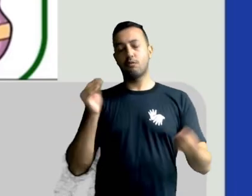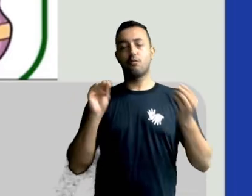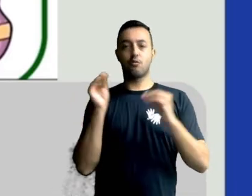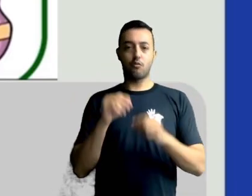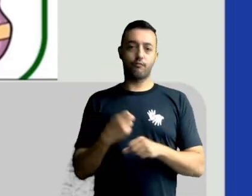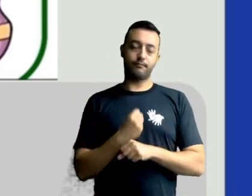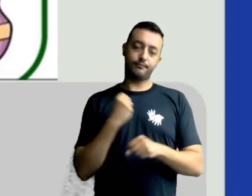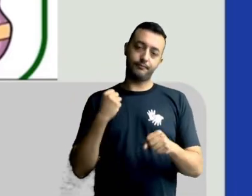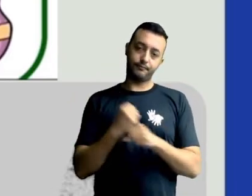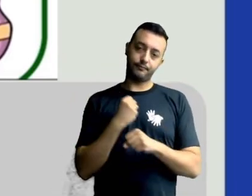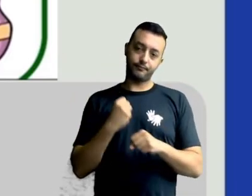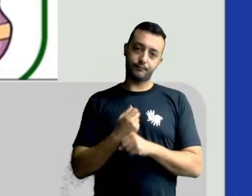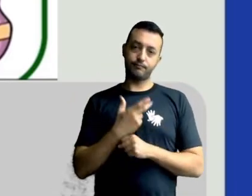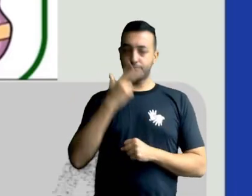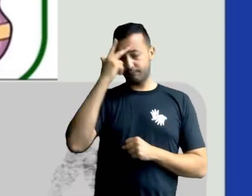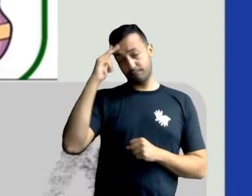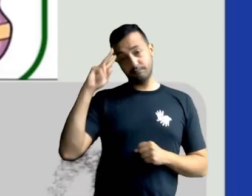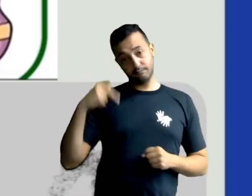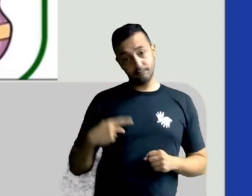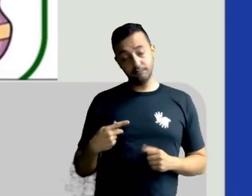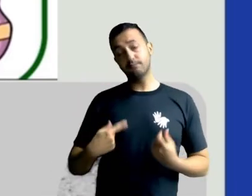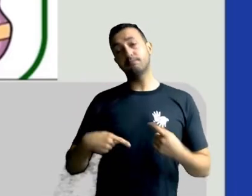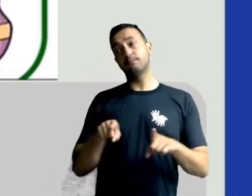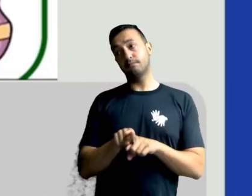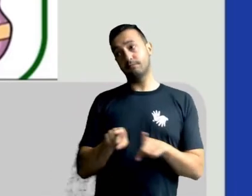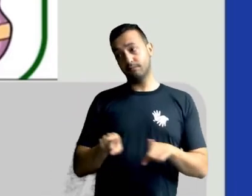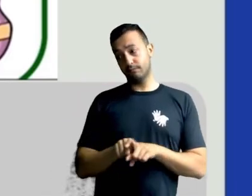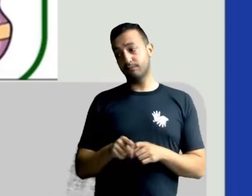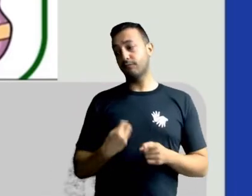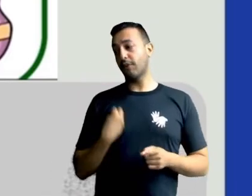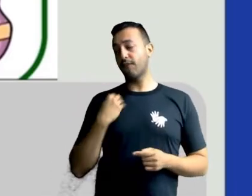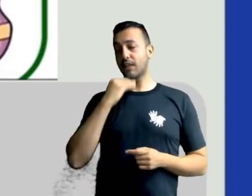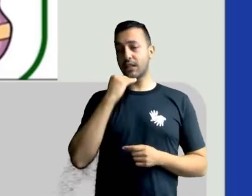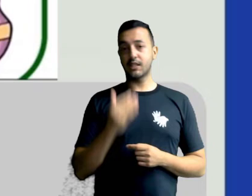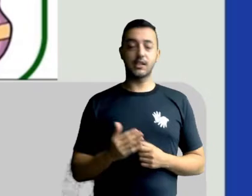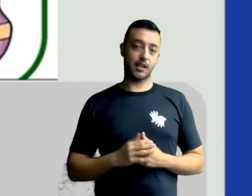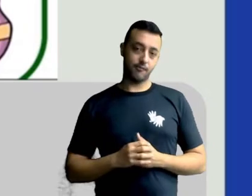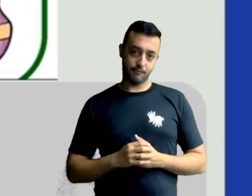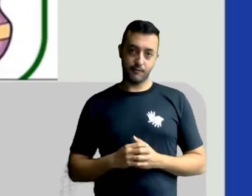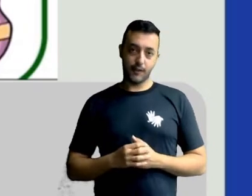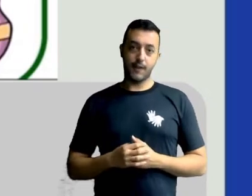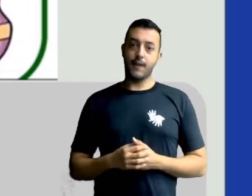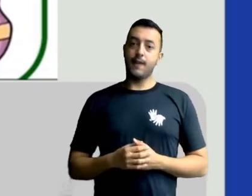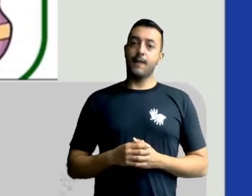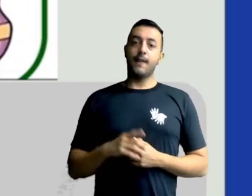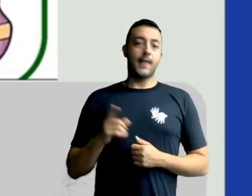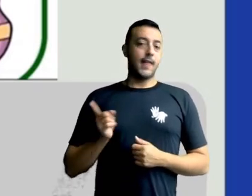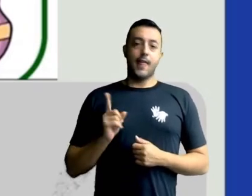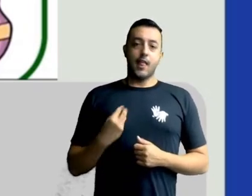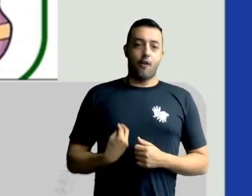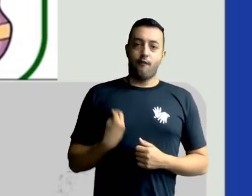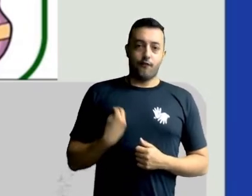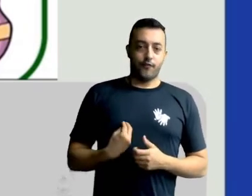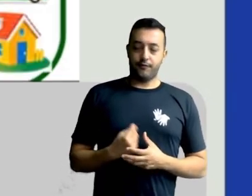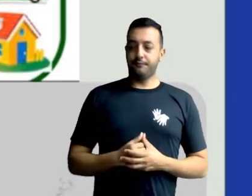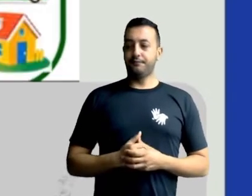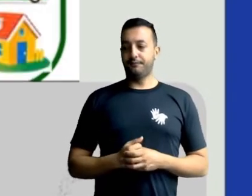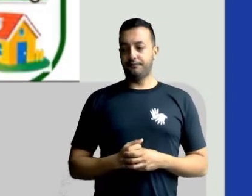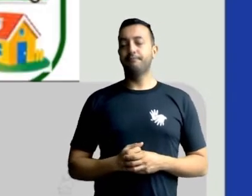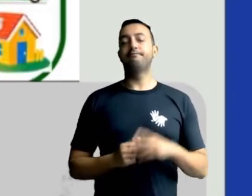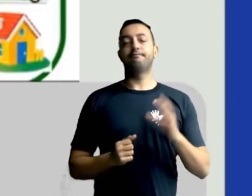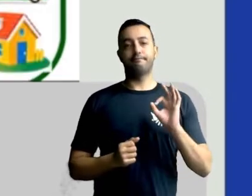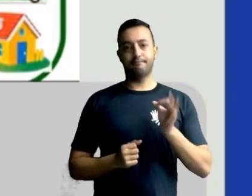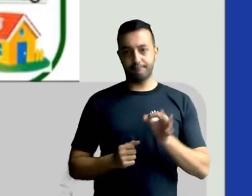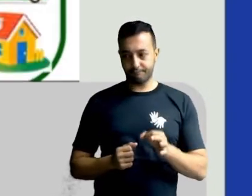são componentes construídos pelo ser humano e também são elementos sem vida, elementos não